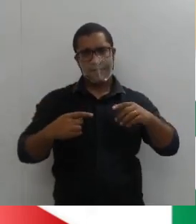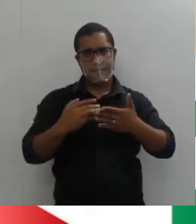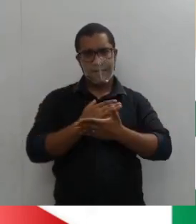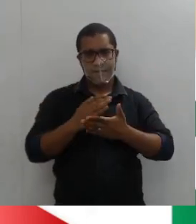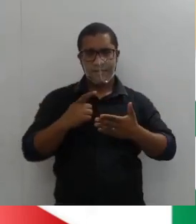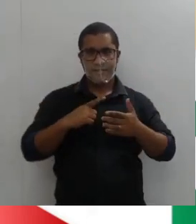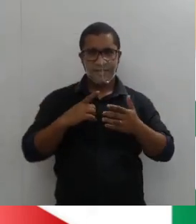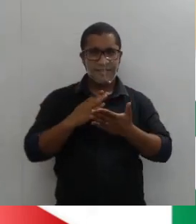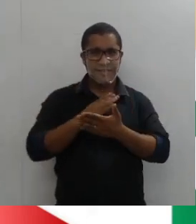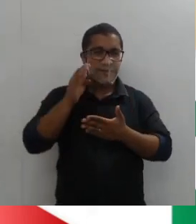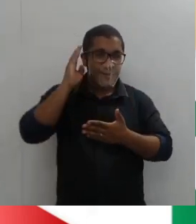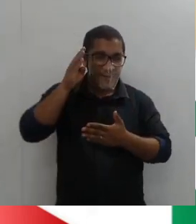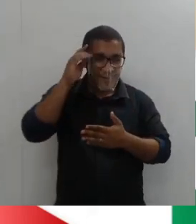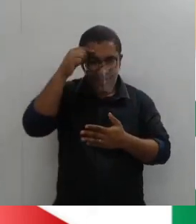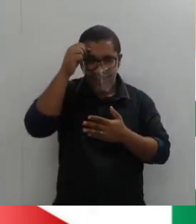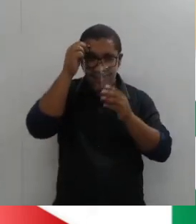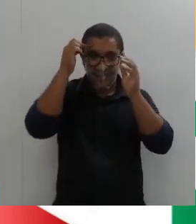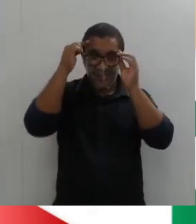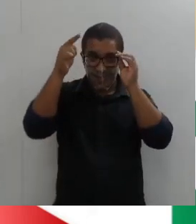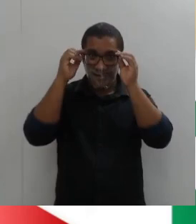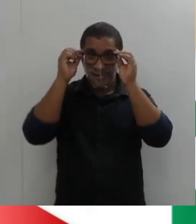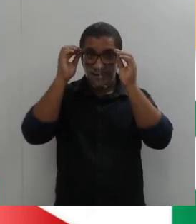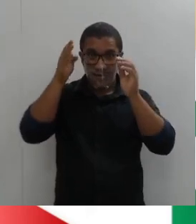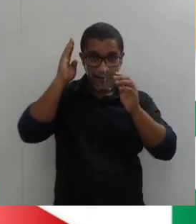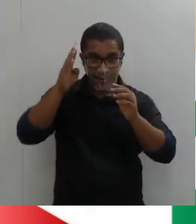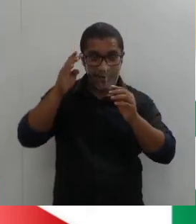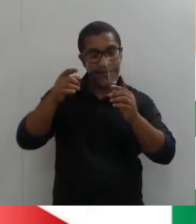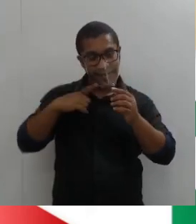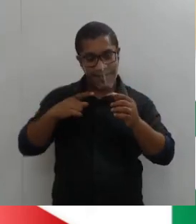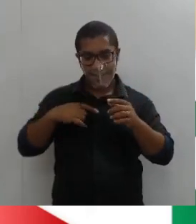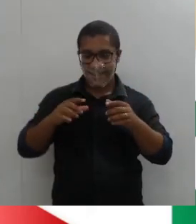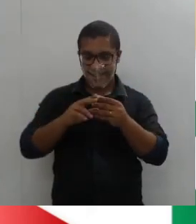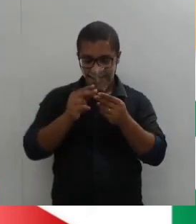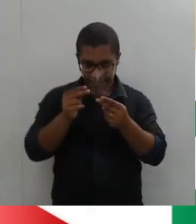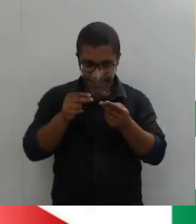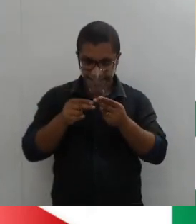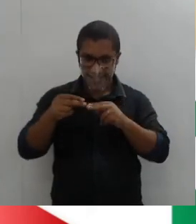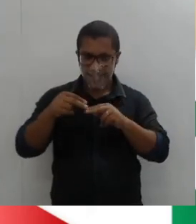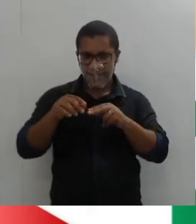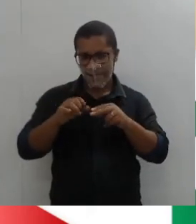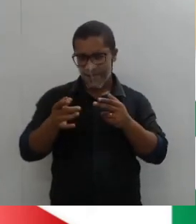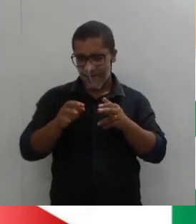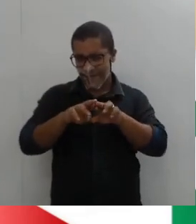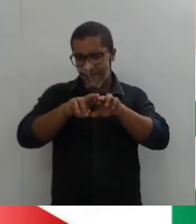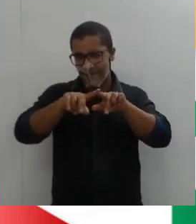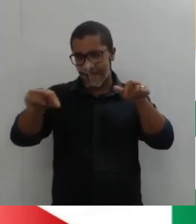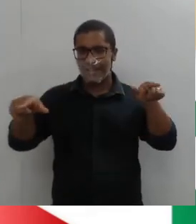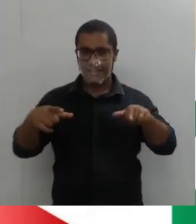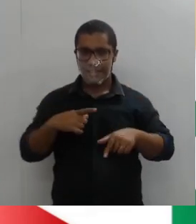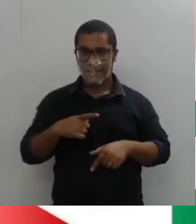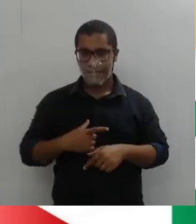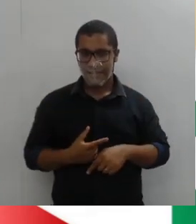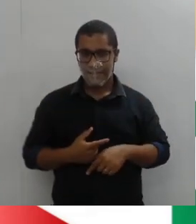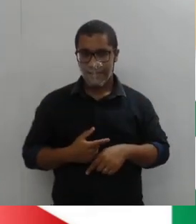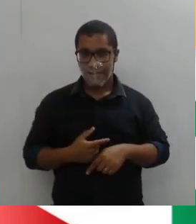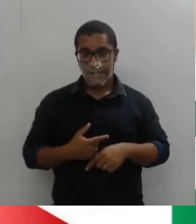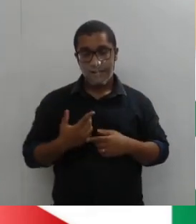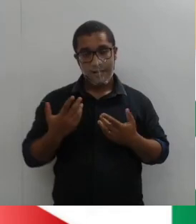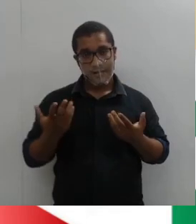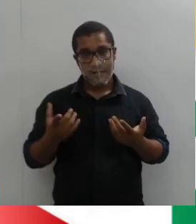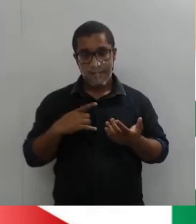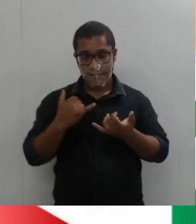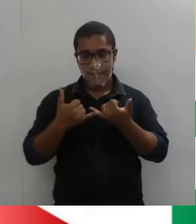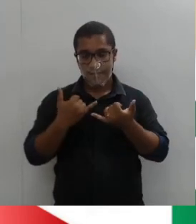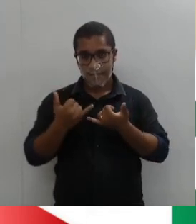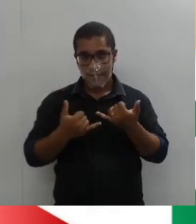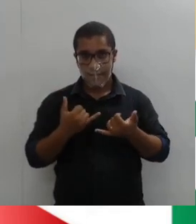chamado burrinho, que você vai pegando as peças. A gente pode jogar o vira 14 e por aí vai. Então, os